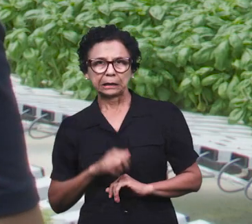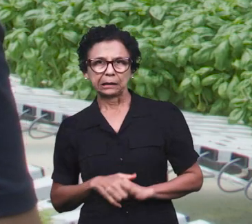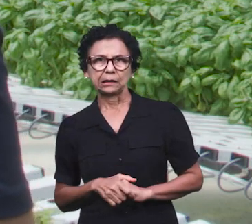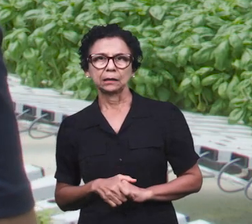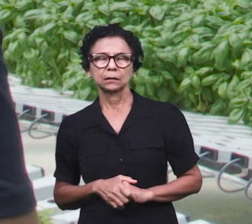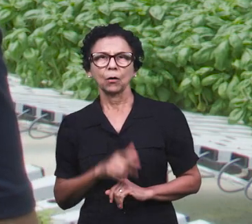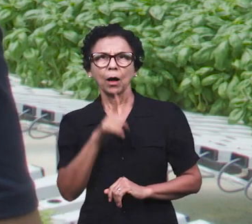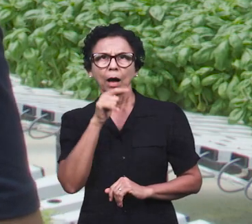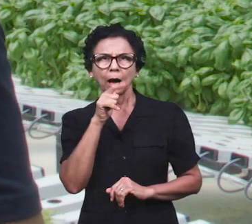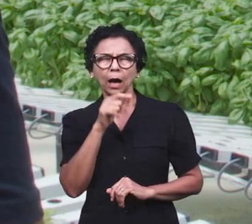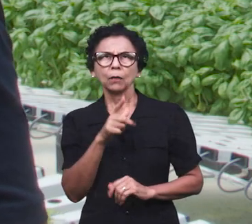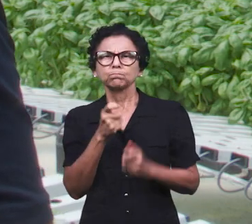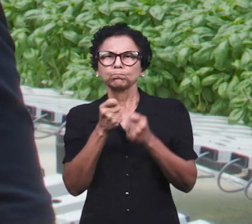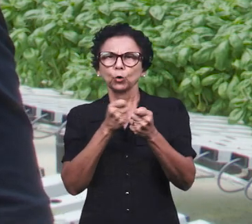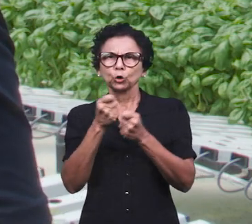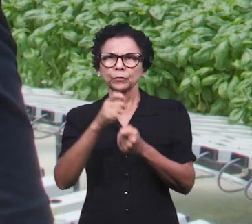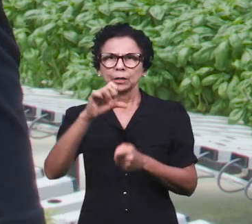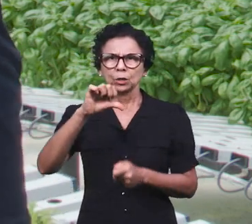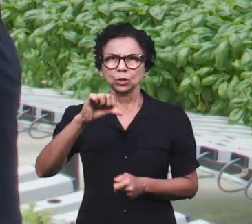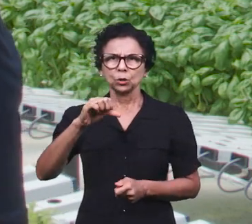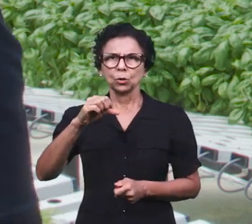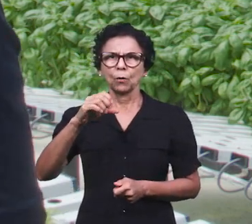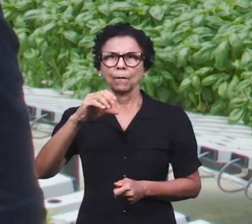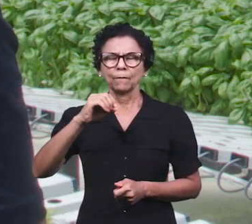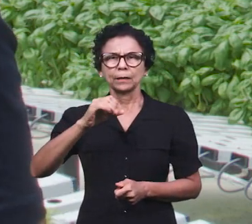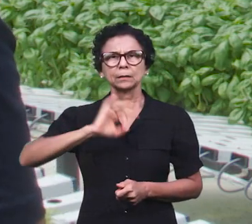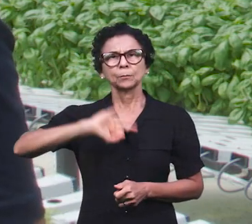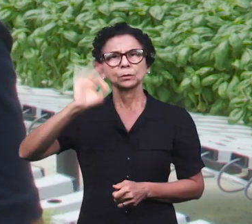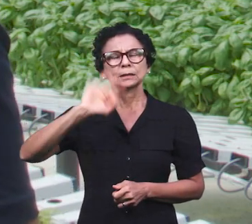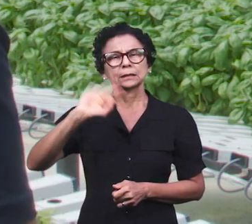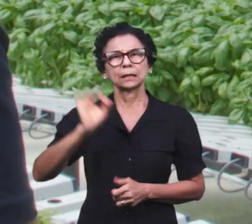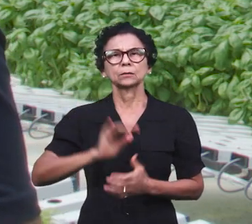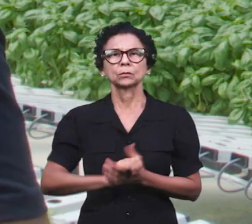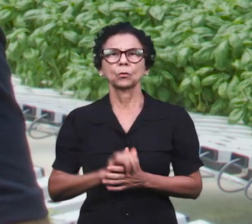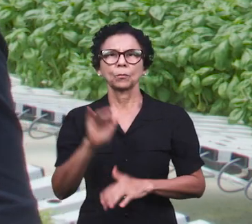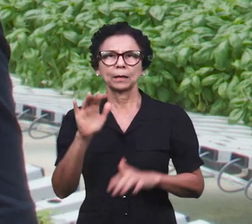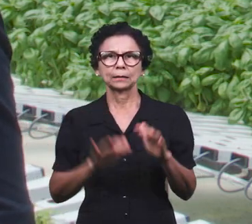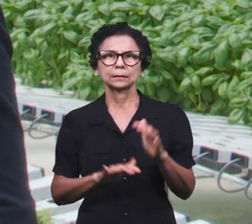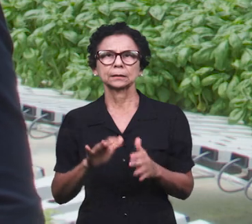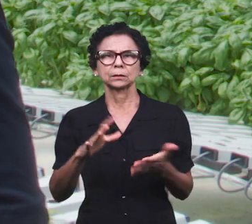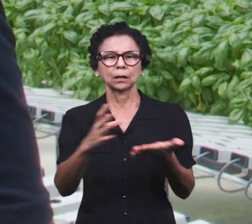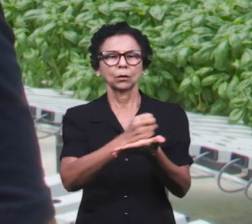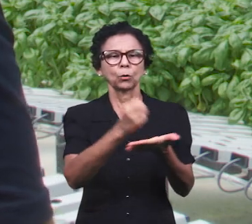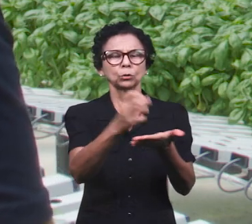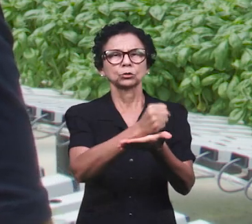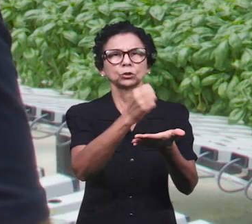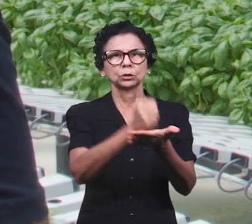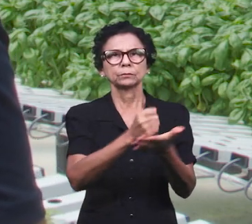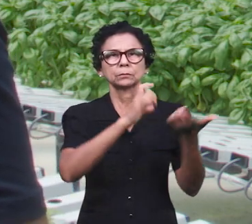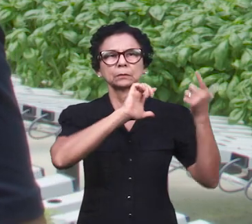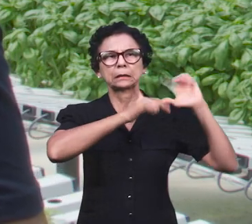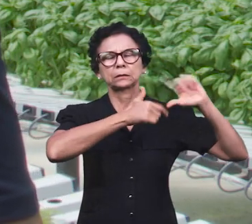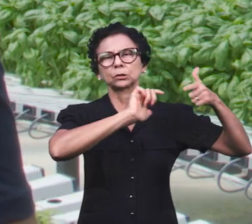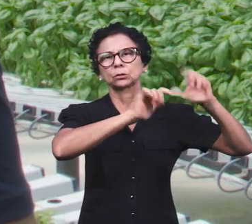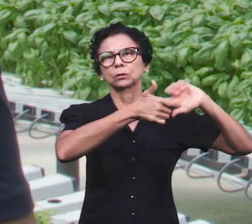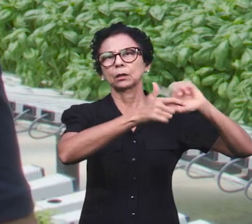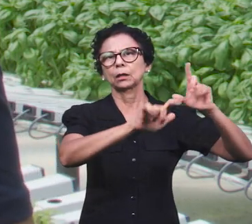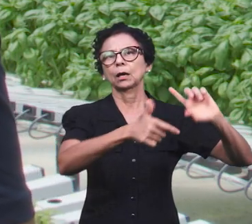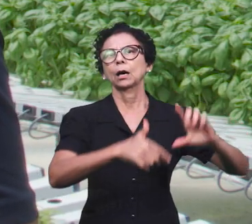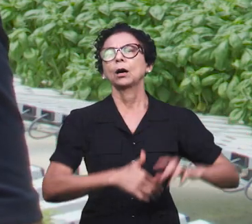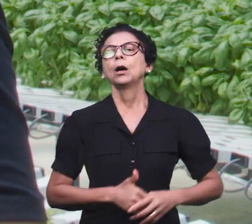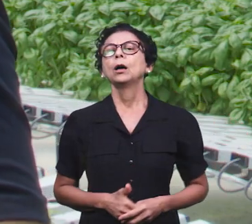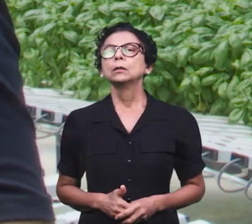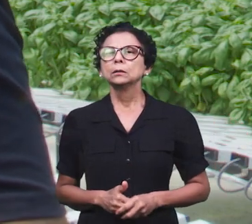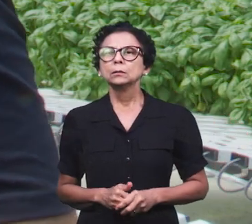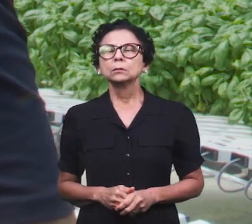torno de 90% de água em comparação ao cultivo tradicional, né? Além disso, você tem uma pegada de carbono